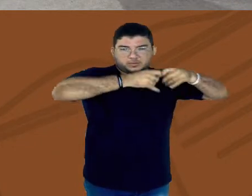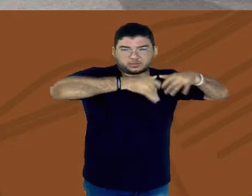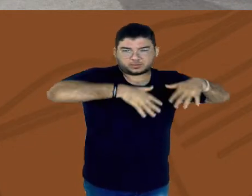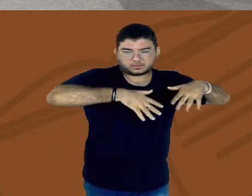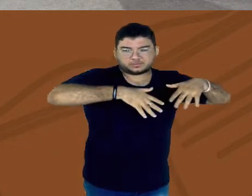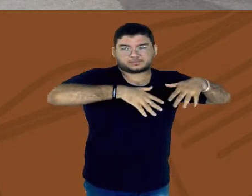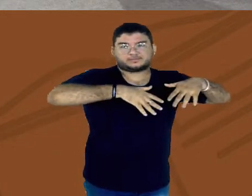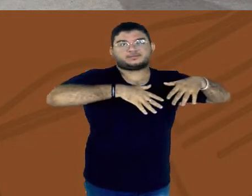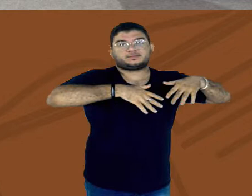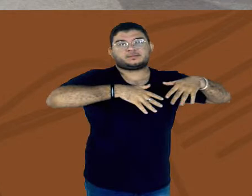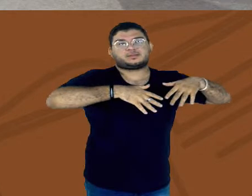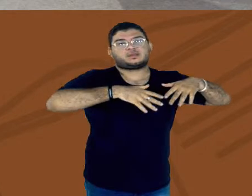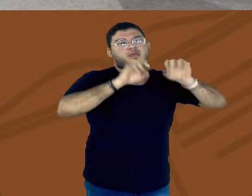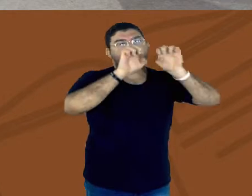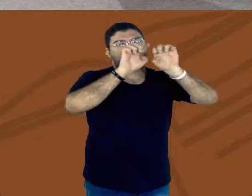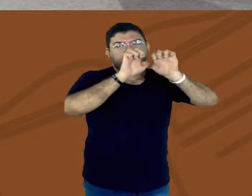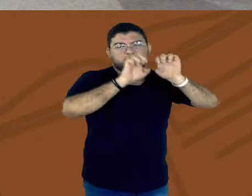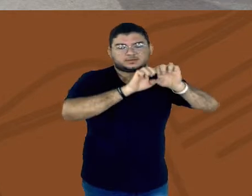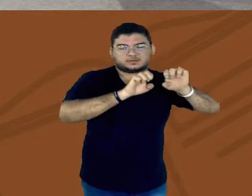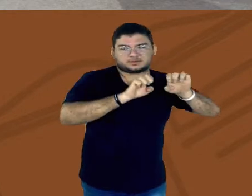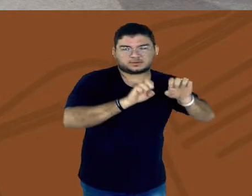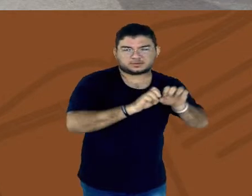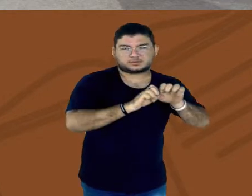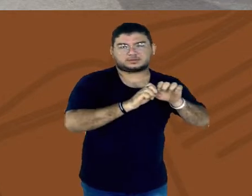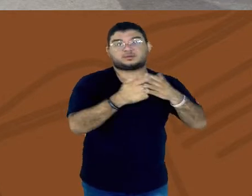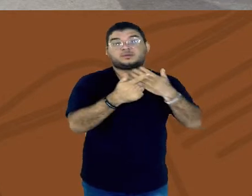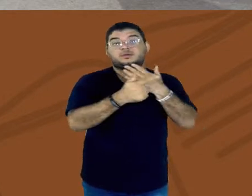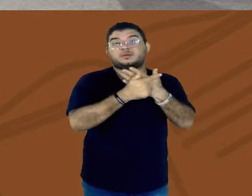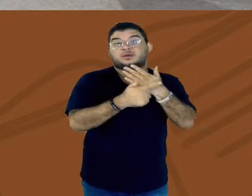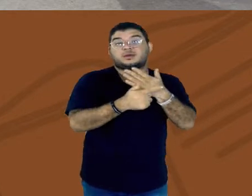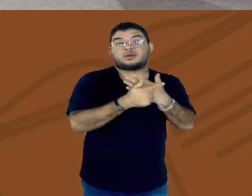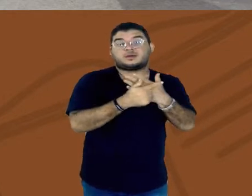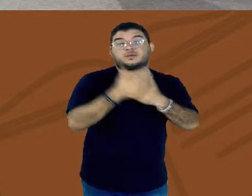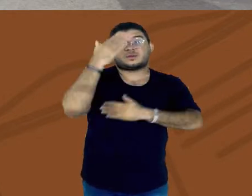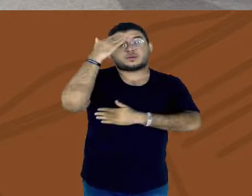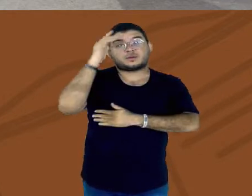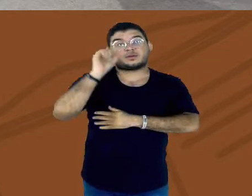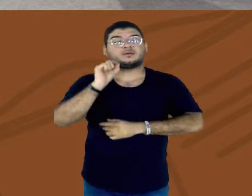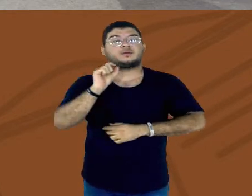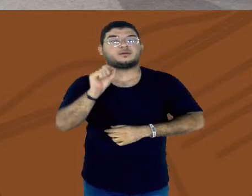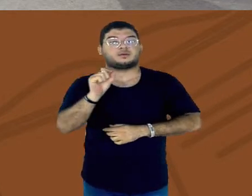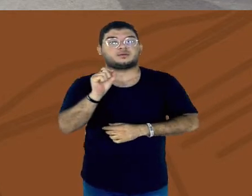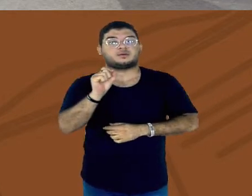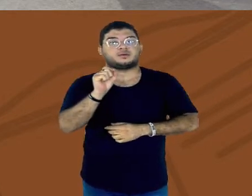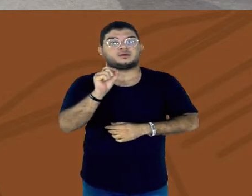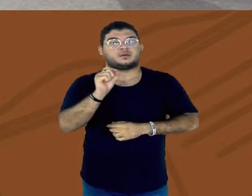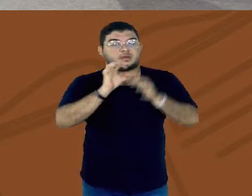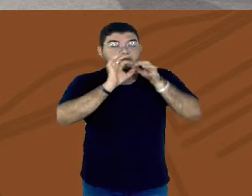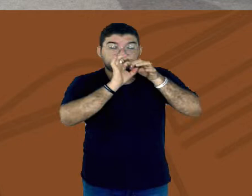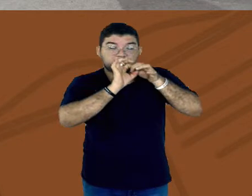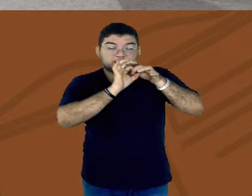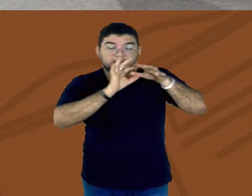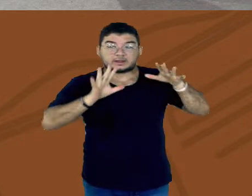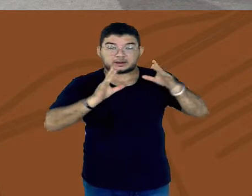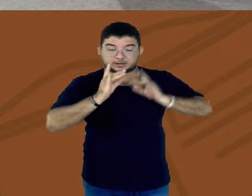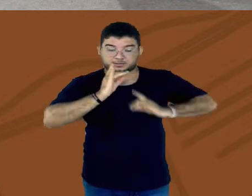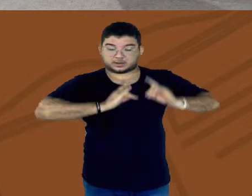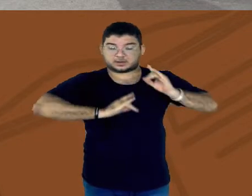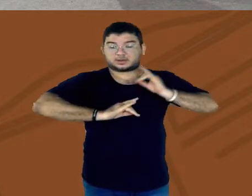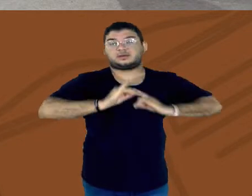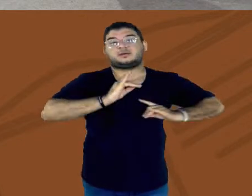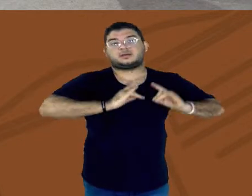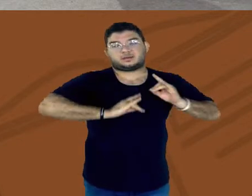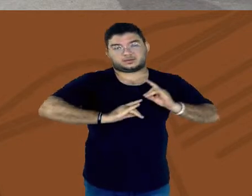glândulas. São estruturas cuja função principal é secretar substâncias. Então, o